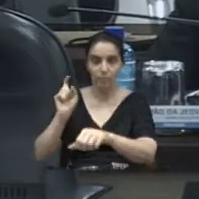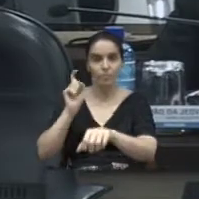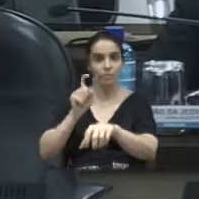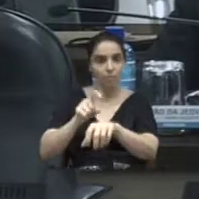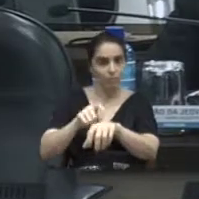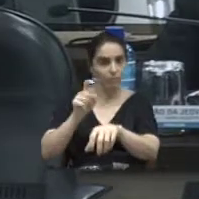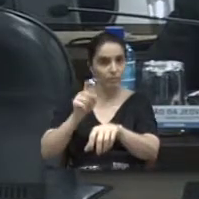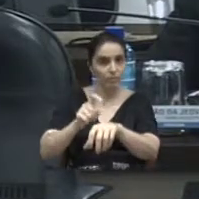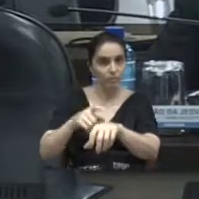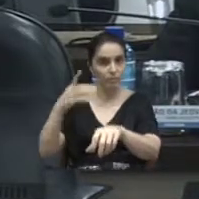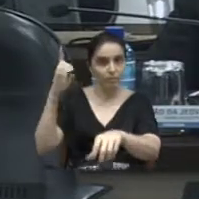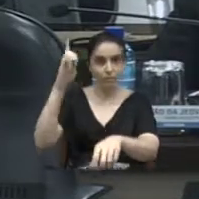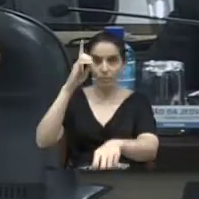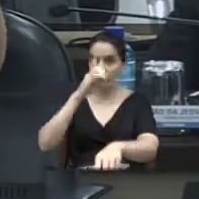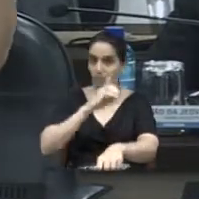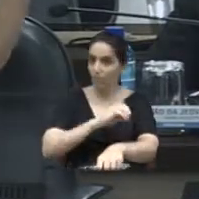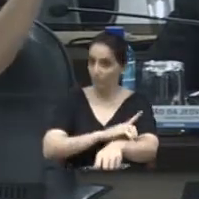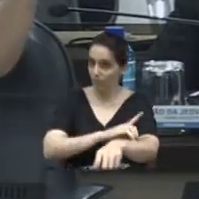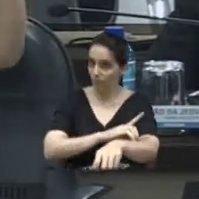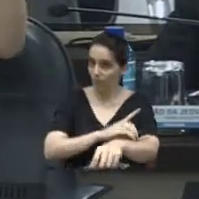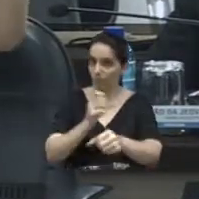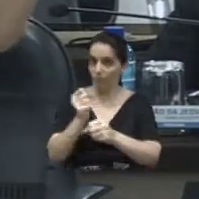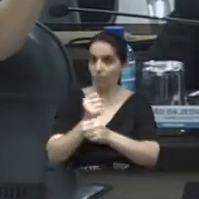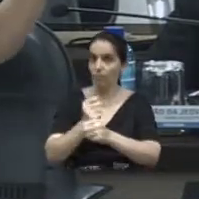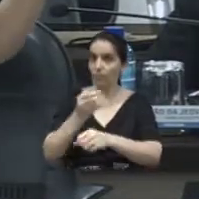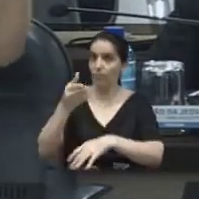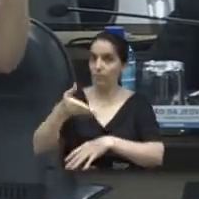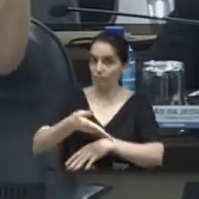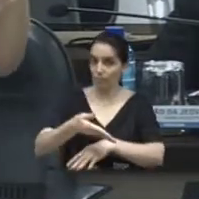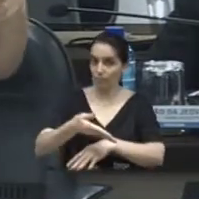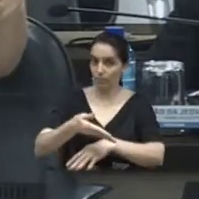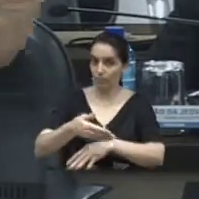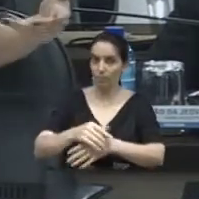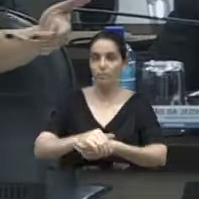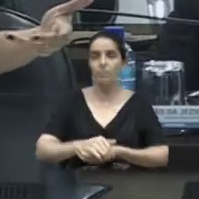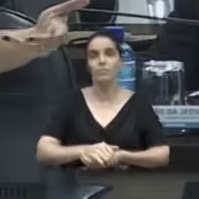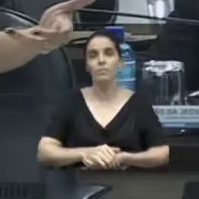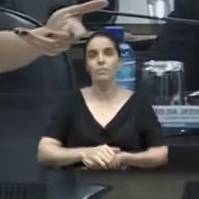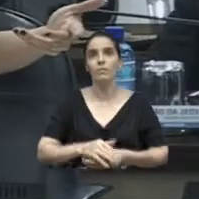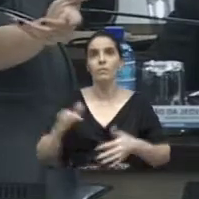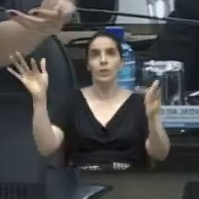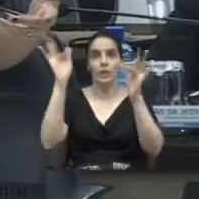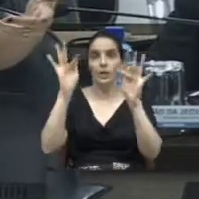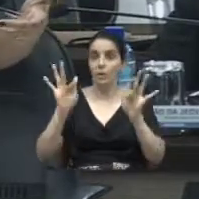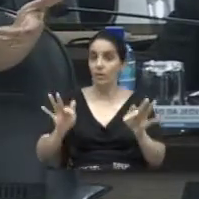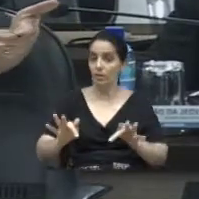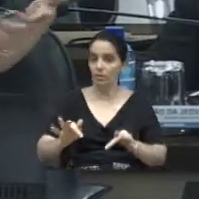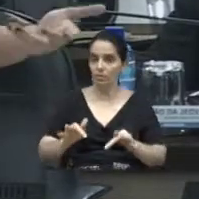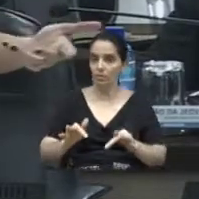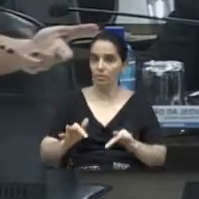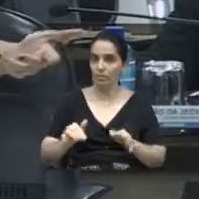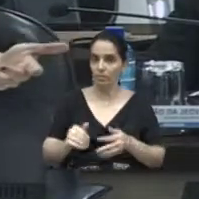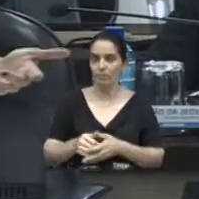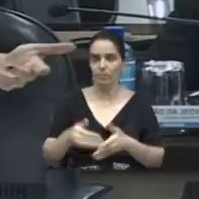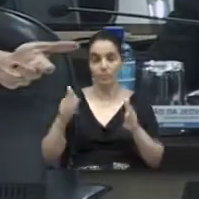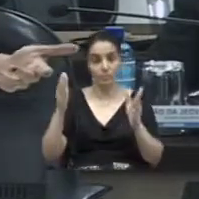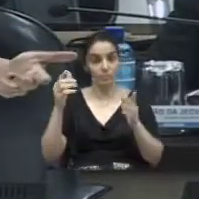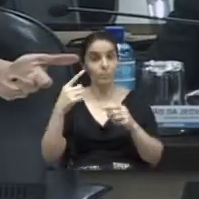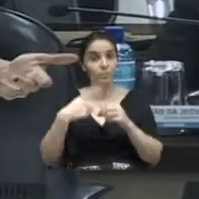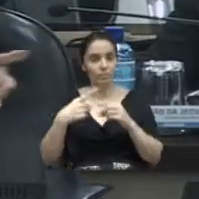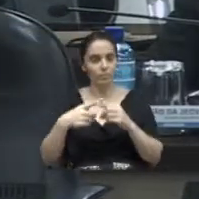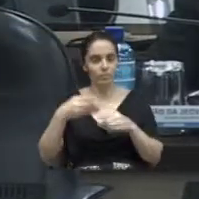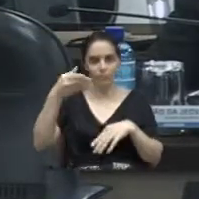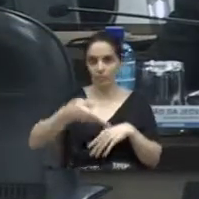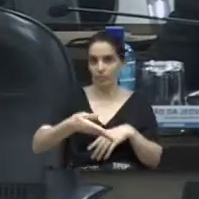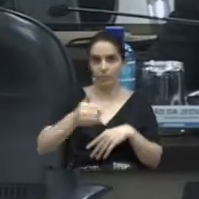que esse ano nós tivemos a feliz possibilidade de não termos um surto como já foi constatado em anos